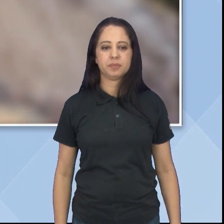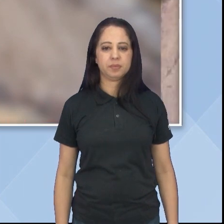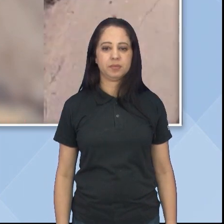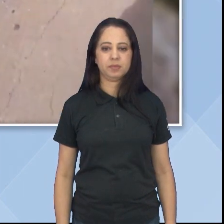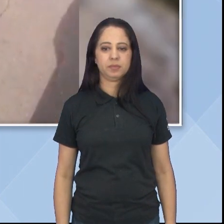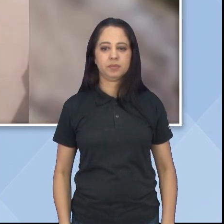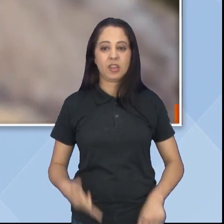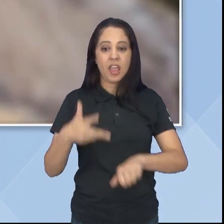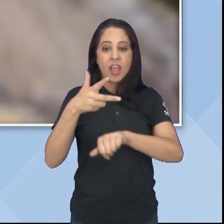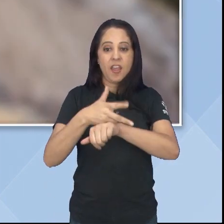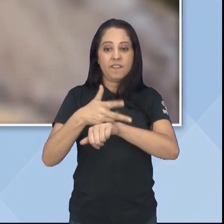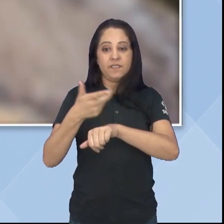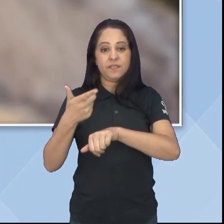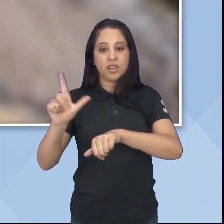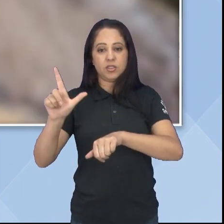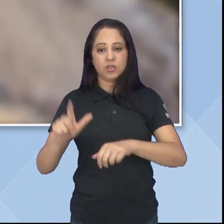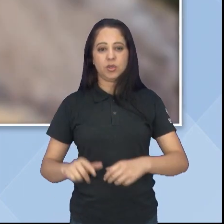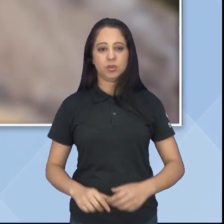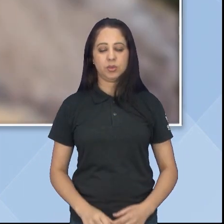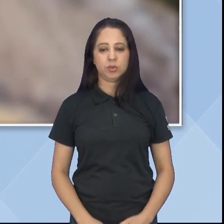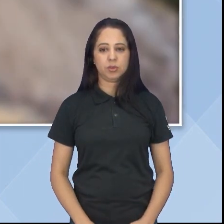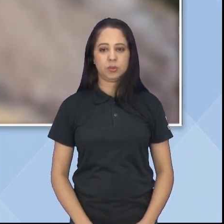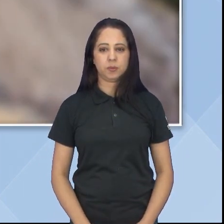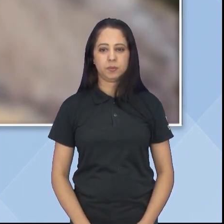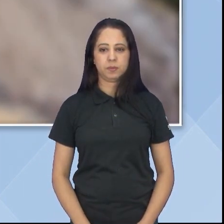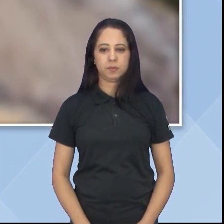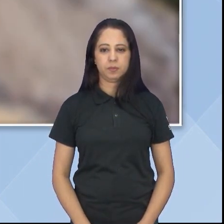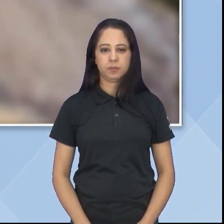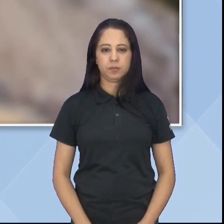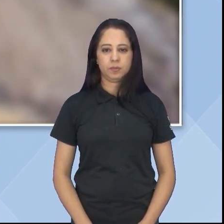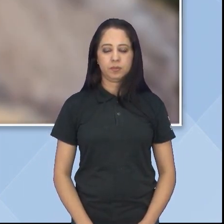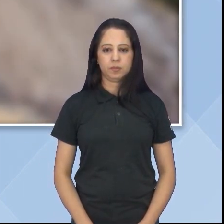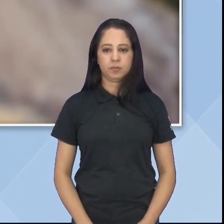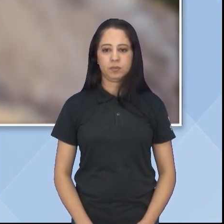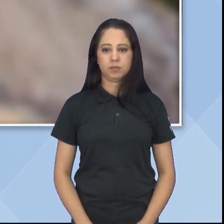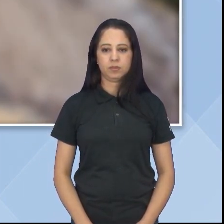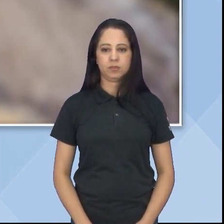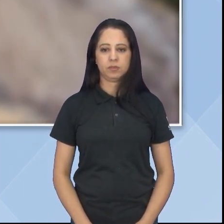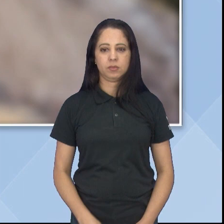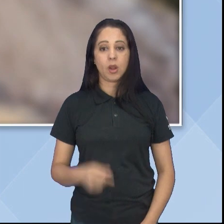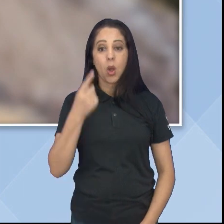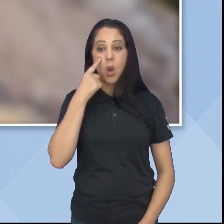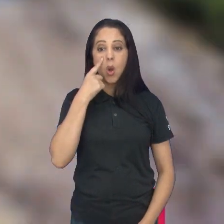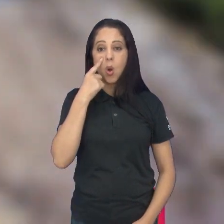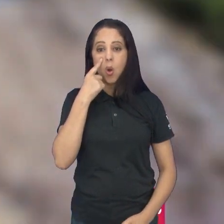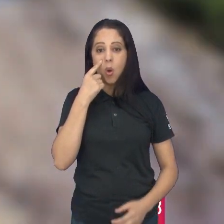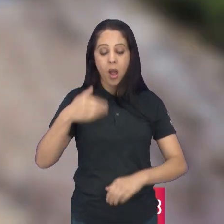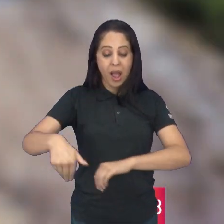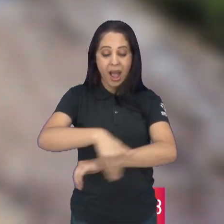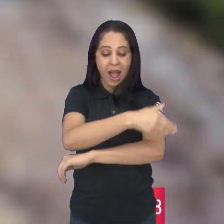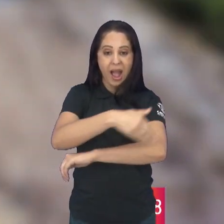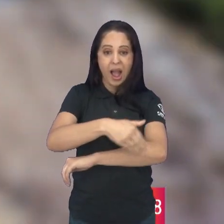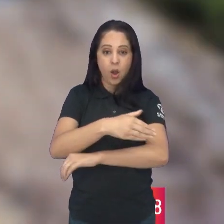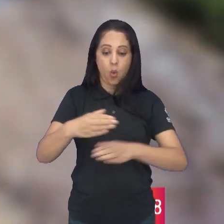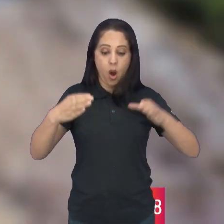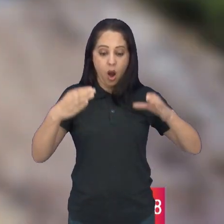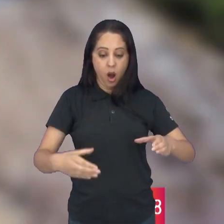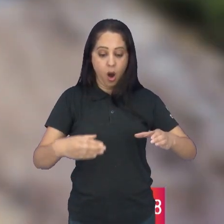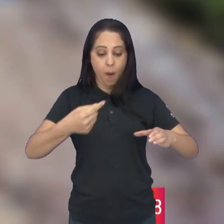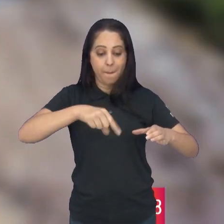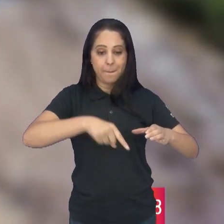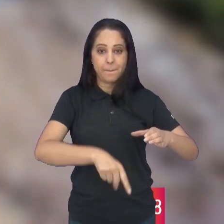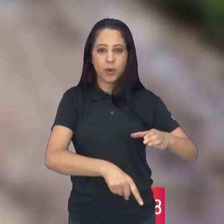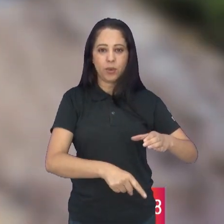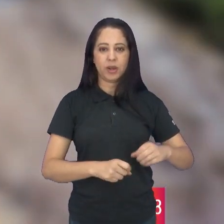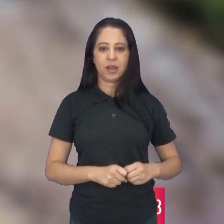Próximo vídeo, isso, tá dando duplicidade, mas por favor, vocês estão entendendo. Ó os buracão. Ó o mato